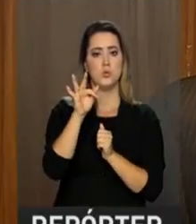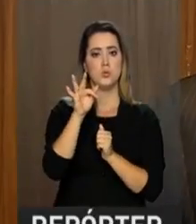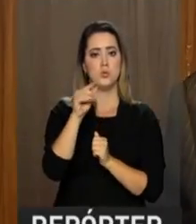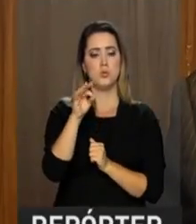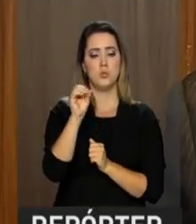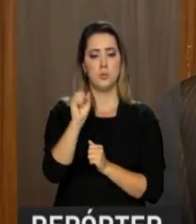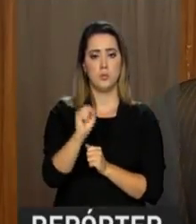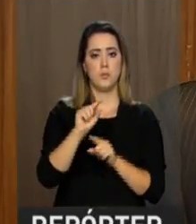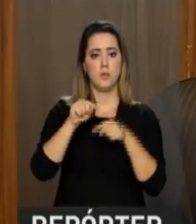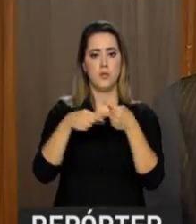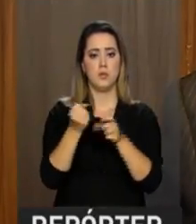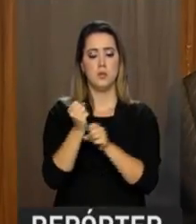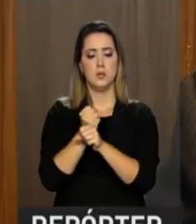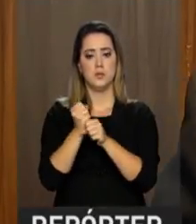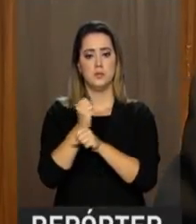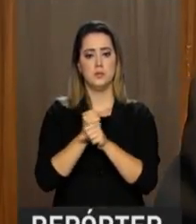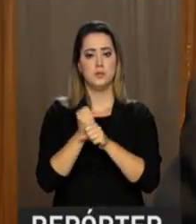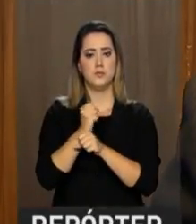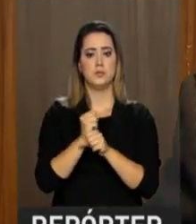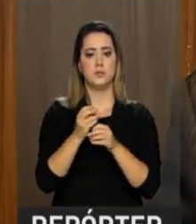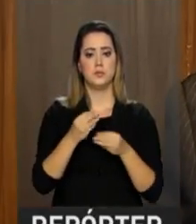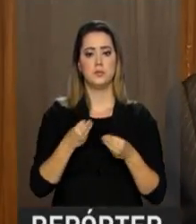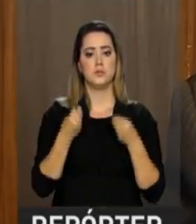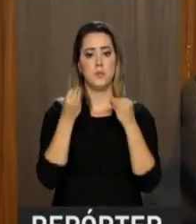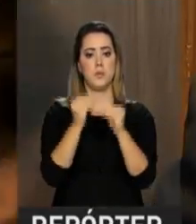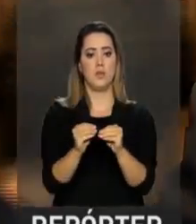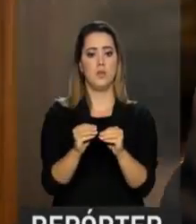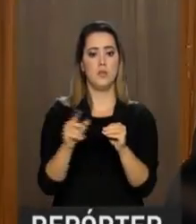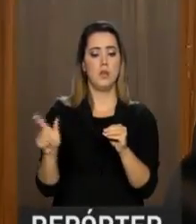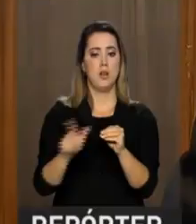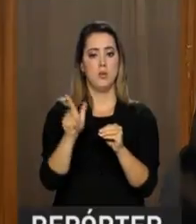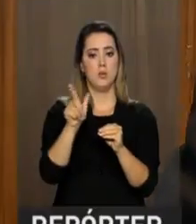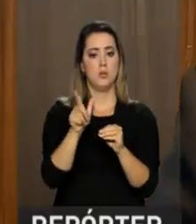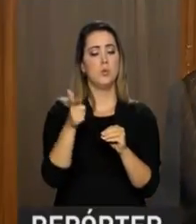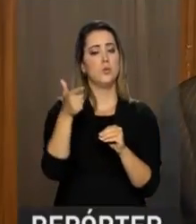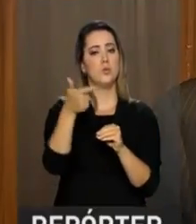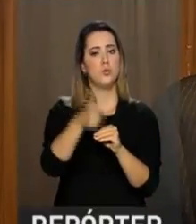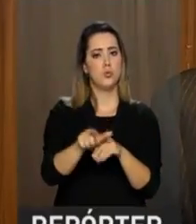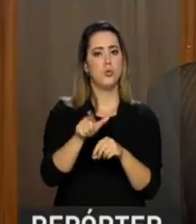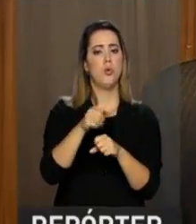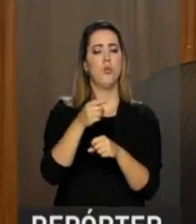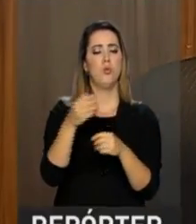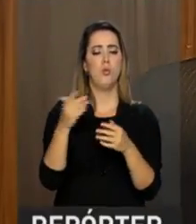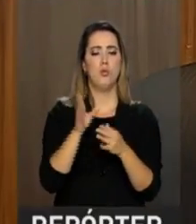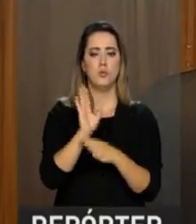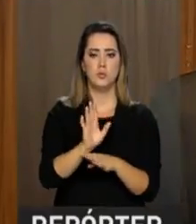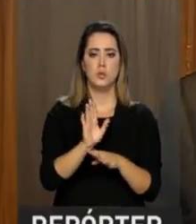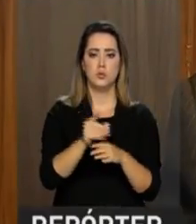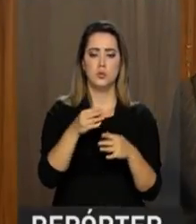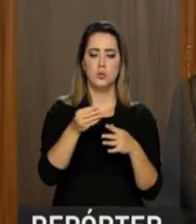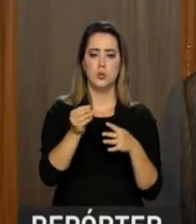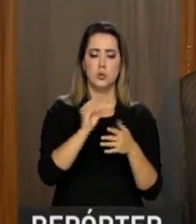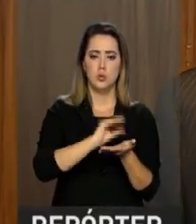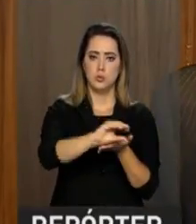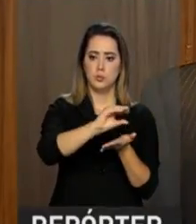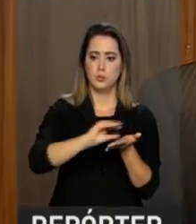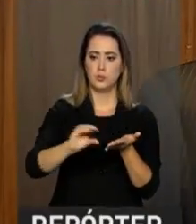no ano seguinte compõe os recursos que serão aplicados nas diversas aplicações que o fundo faz.